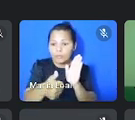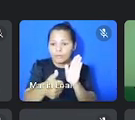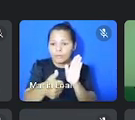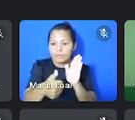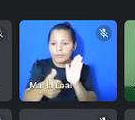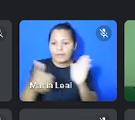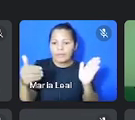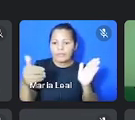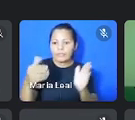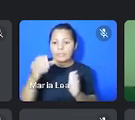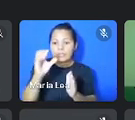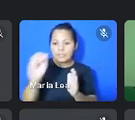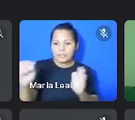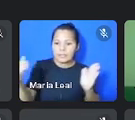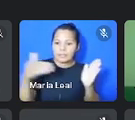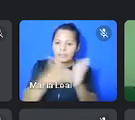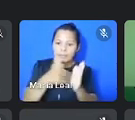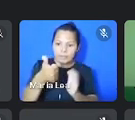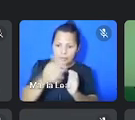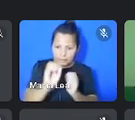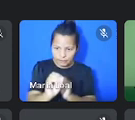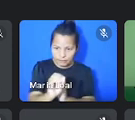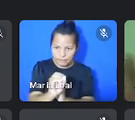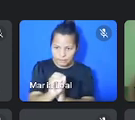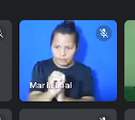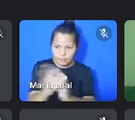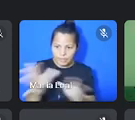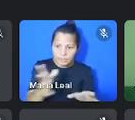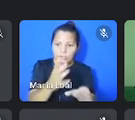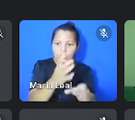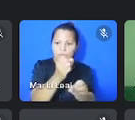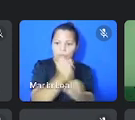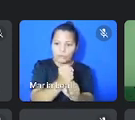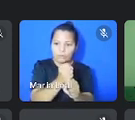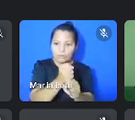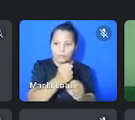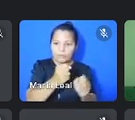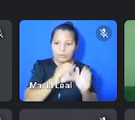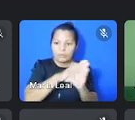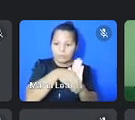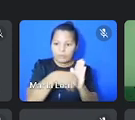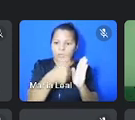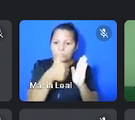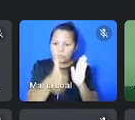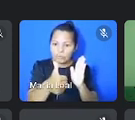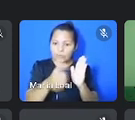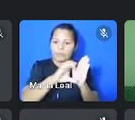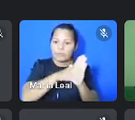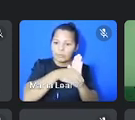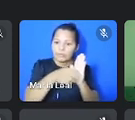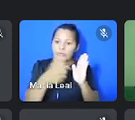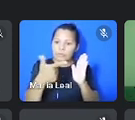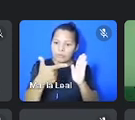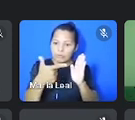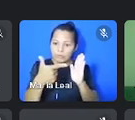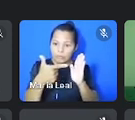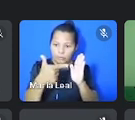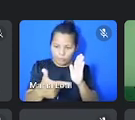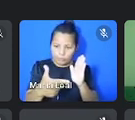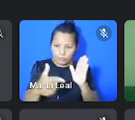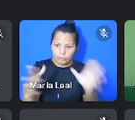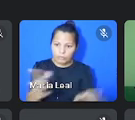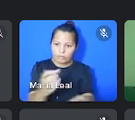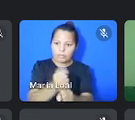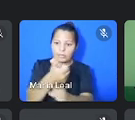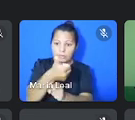a 10. Ela é a soma da nota da unidade 1 mais a nota da unidade 2, dando 10. Um